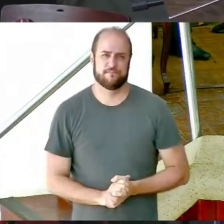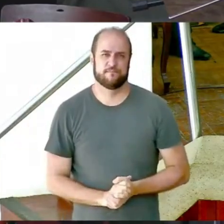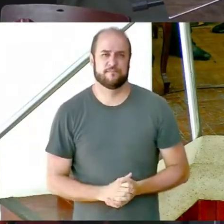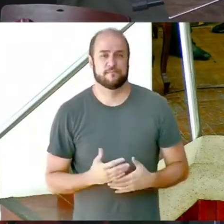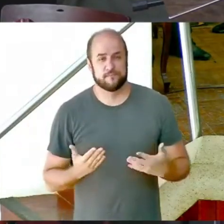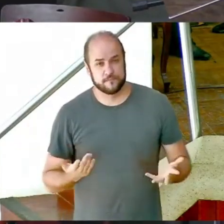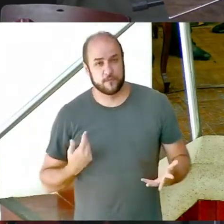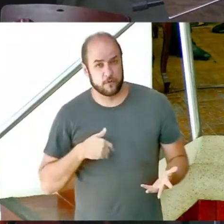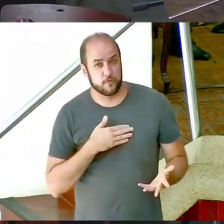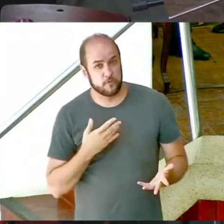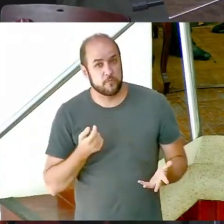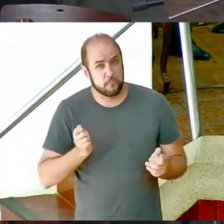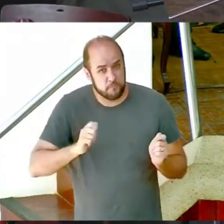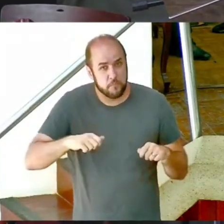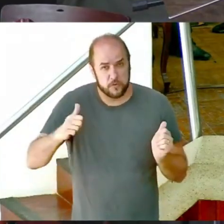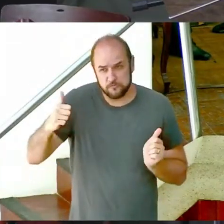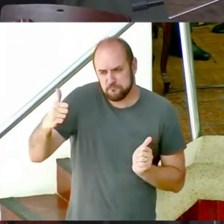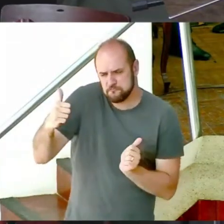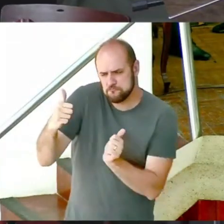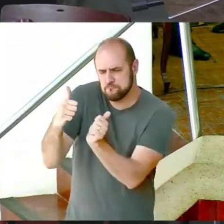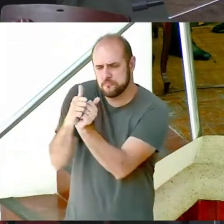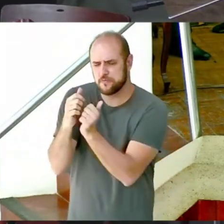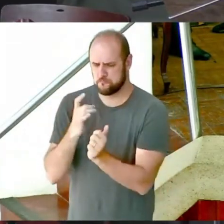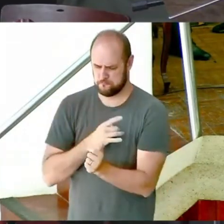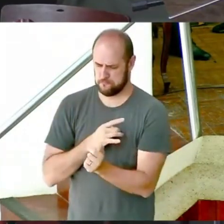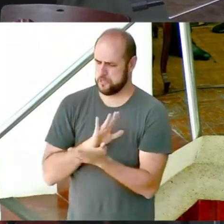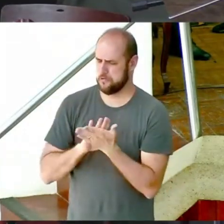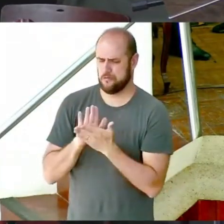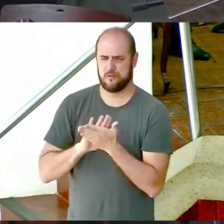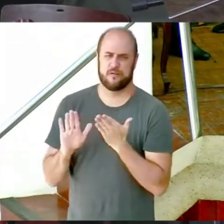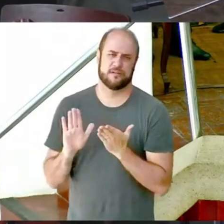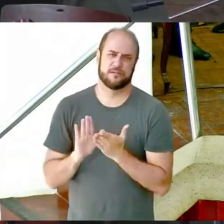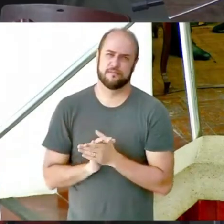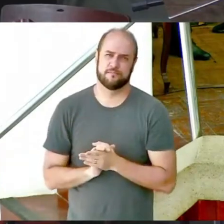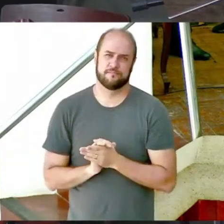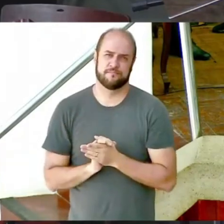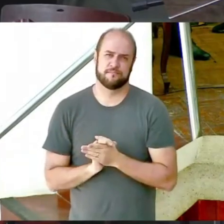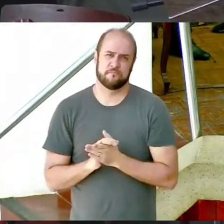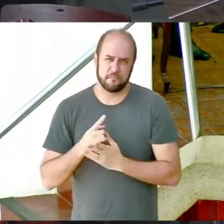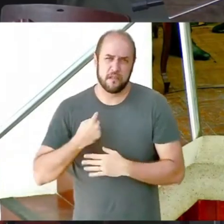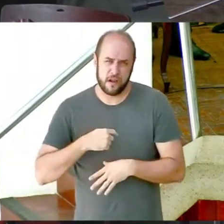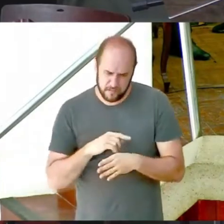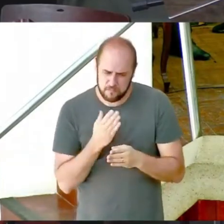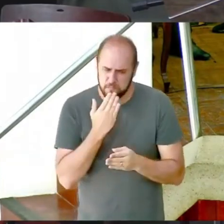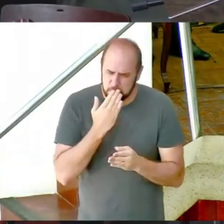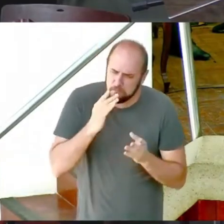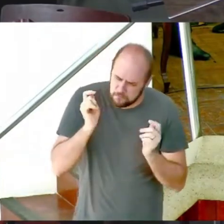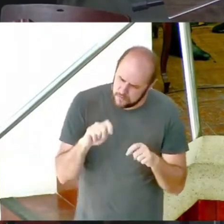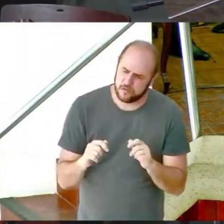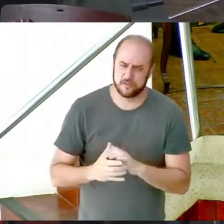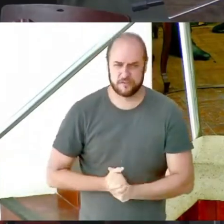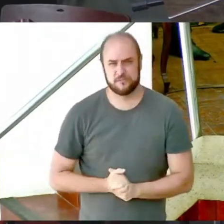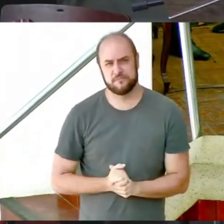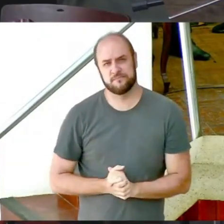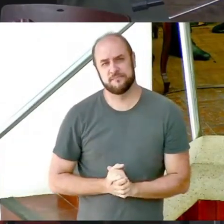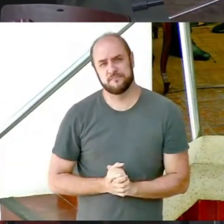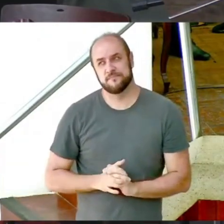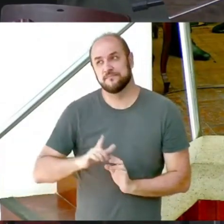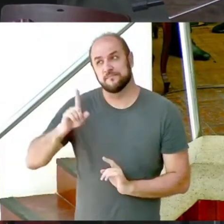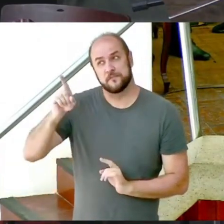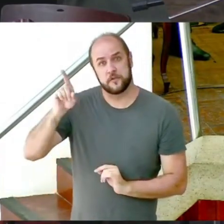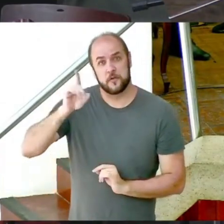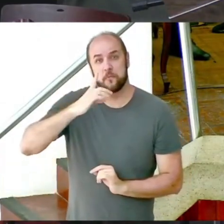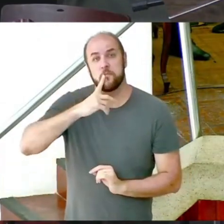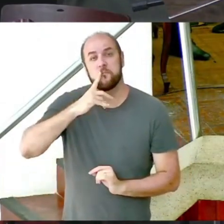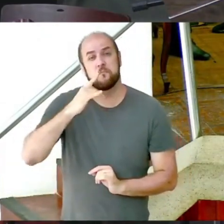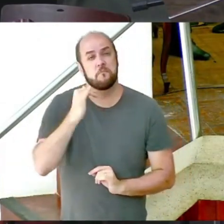Portanto, nós podemos nos aproximar dele sem medo. Nós podemos pedir coisas a ele. Ele é Pai.